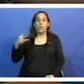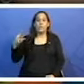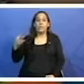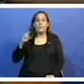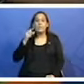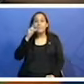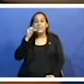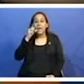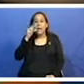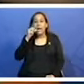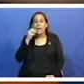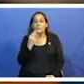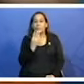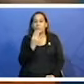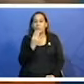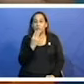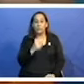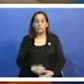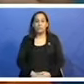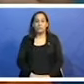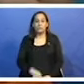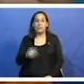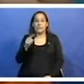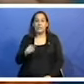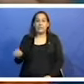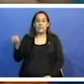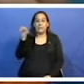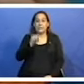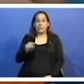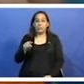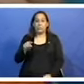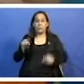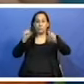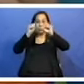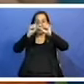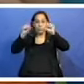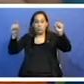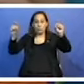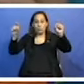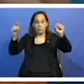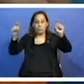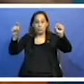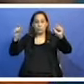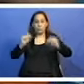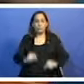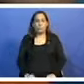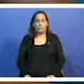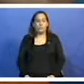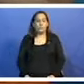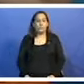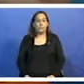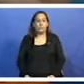coloridos. Pegou? Então, circula comigo. O título, Cordel para Crianças.